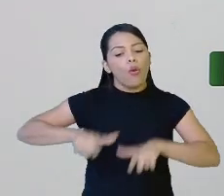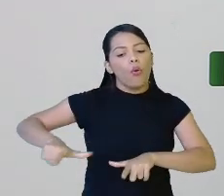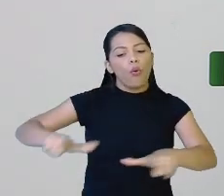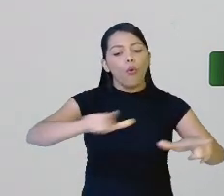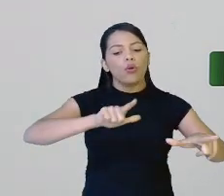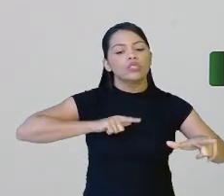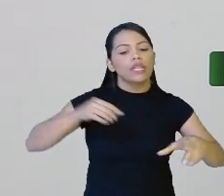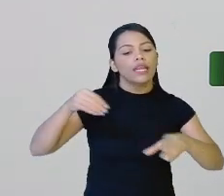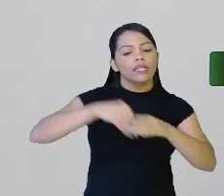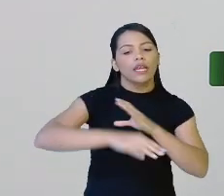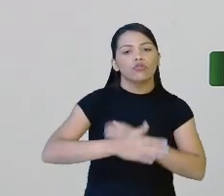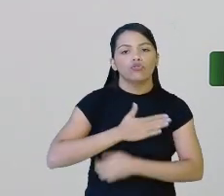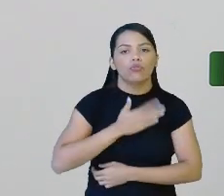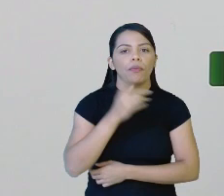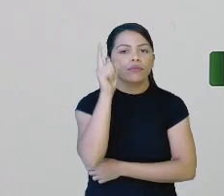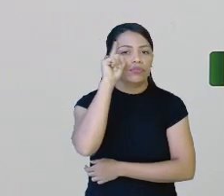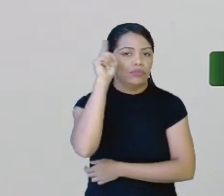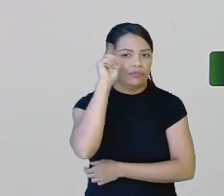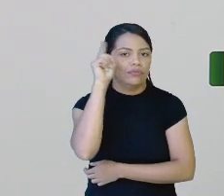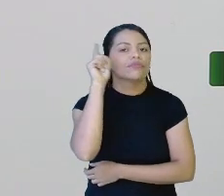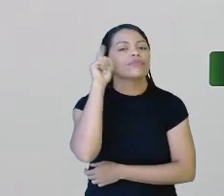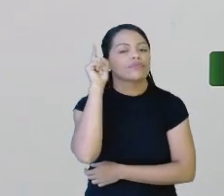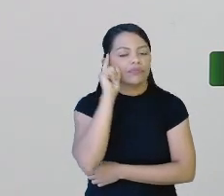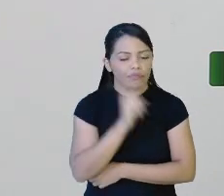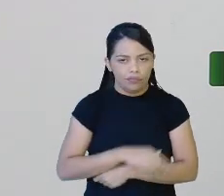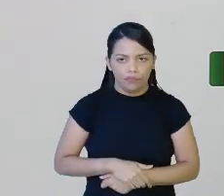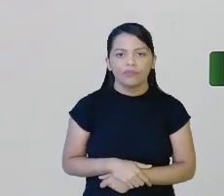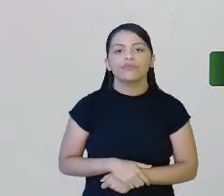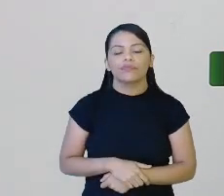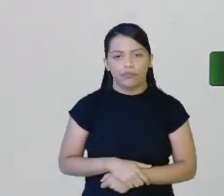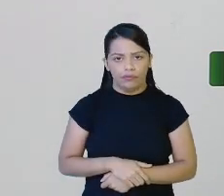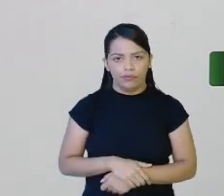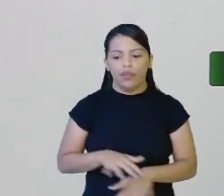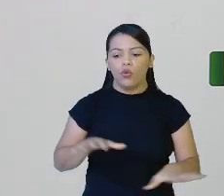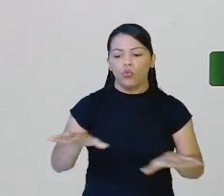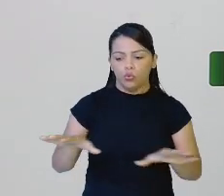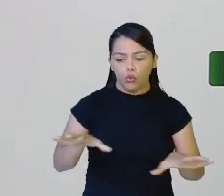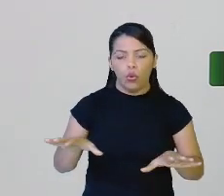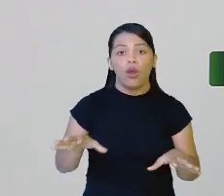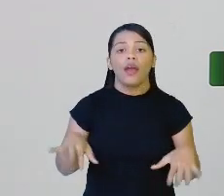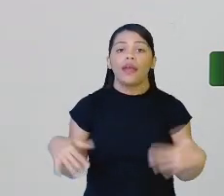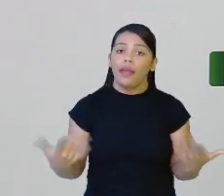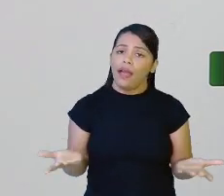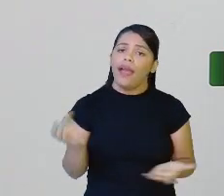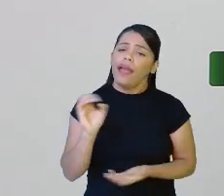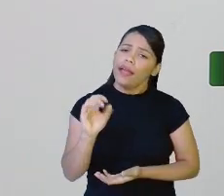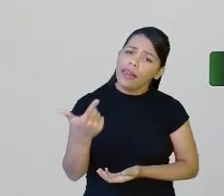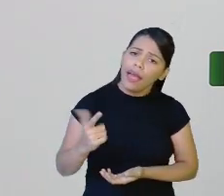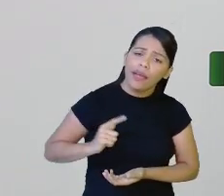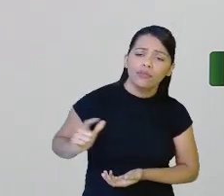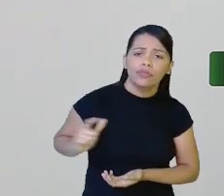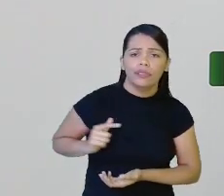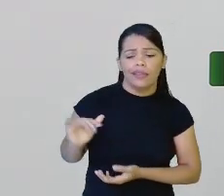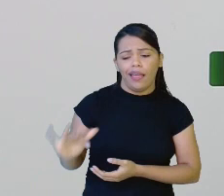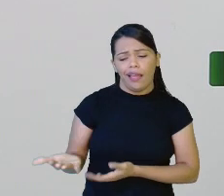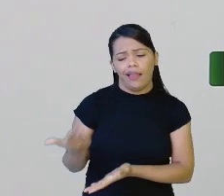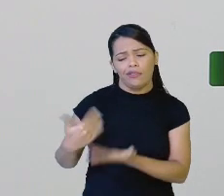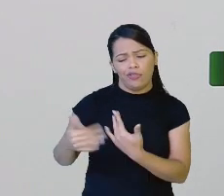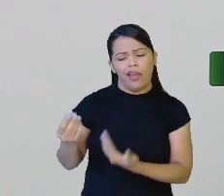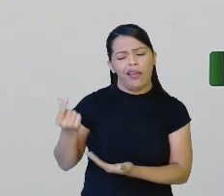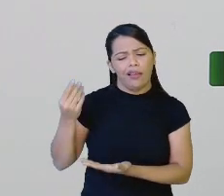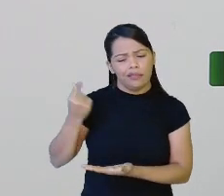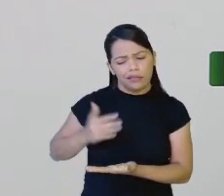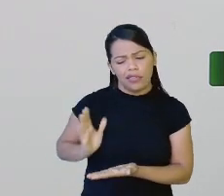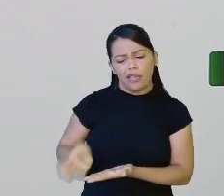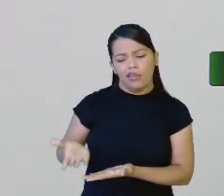encontro a área no nosso dia a dia. Claro que nós vamos ter aquela velha resolução de problemas, né? A